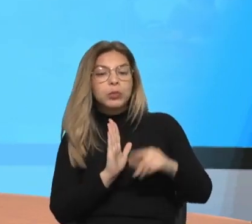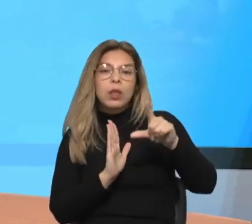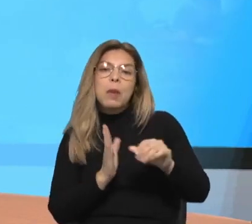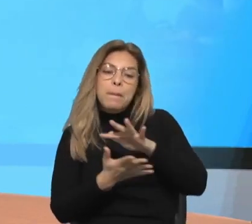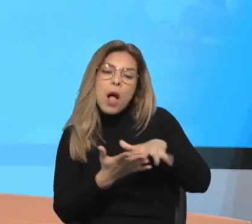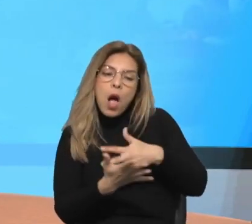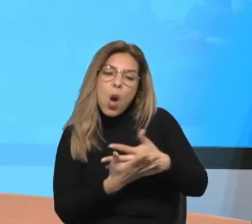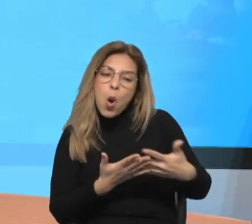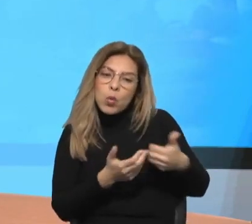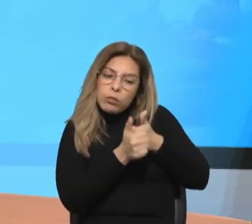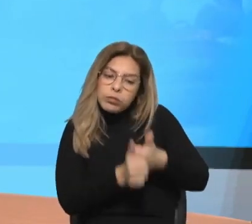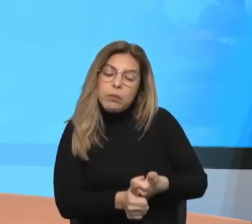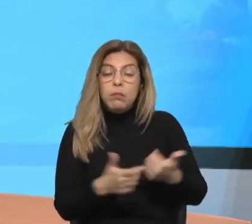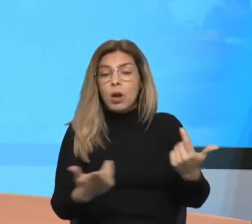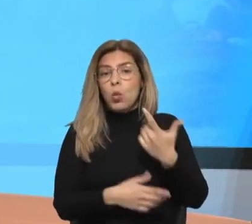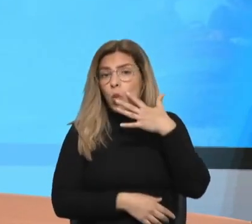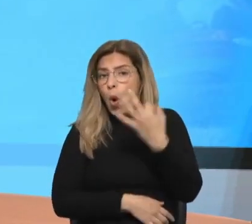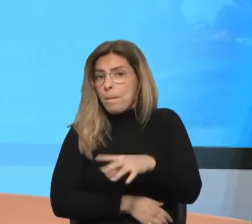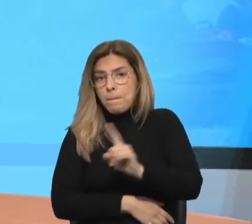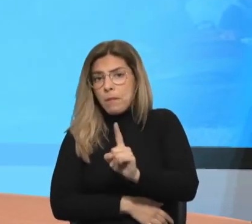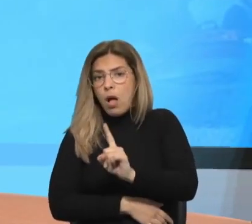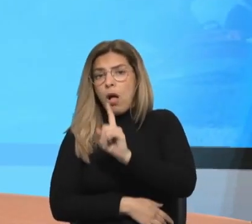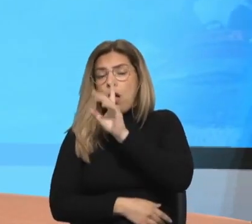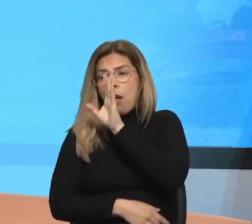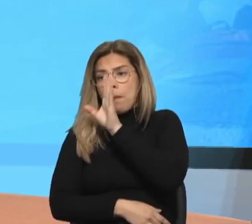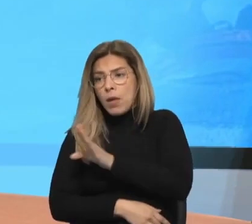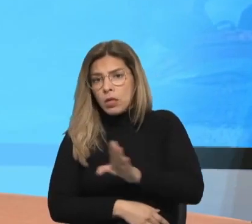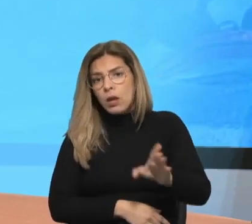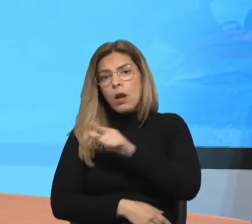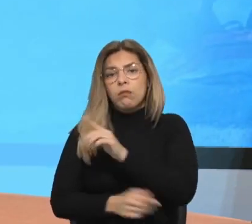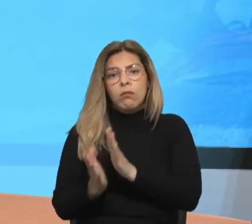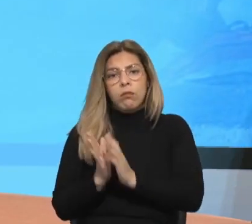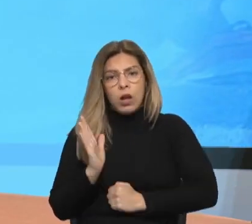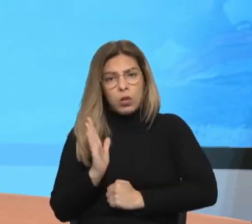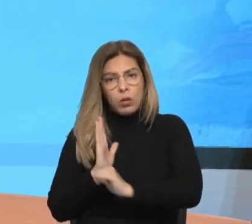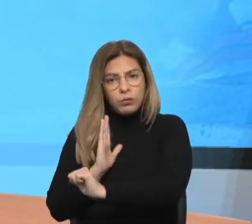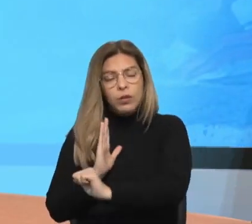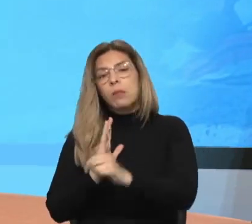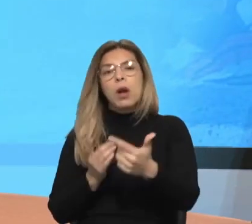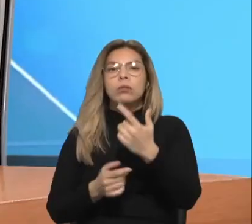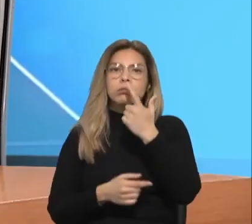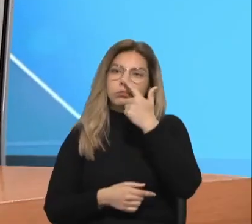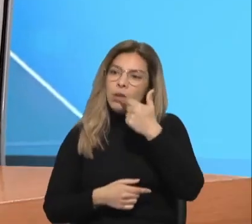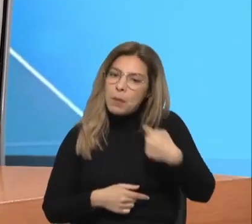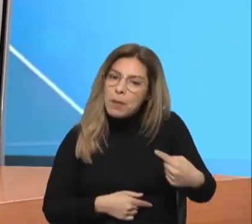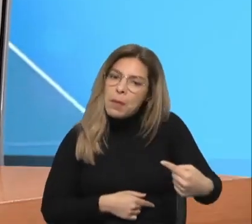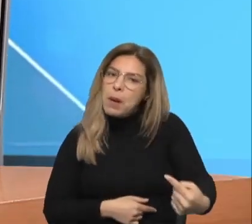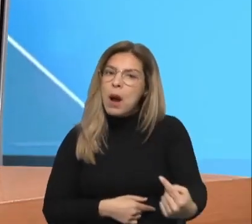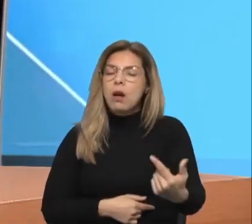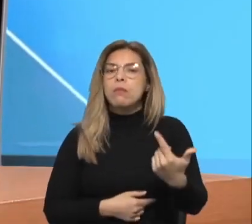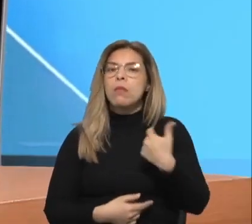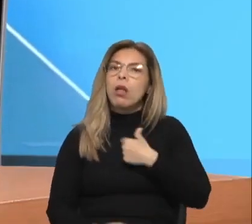é muito habitual na Igreja Católica, que é acompanhamento e avaliação da recepção do Sínodo.